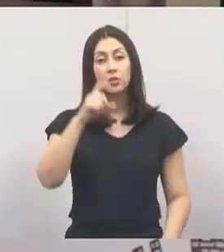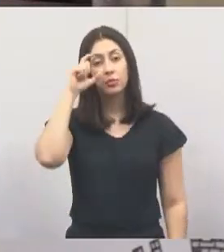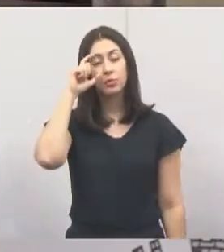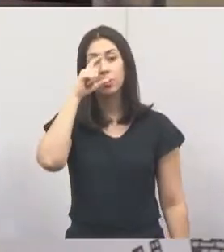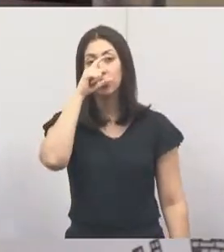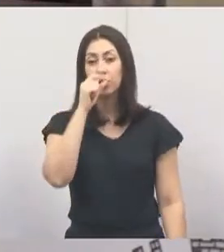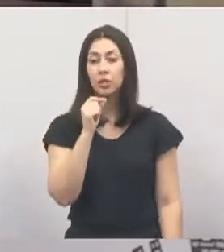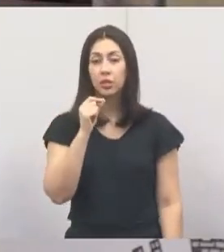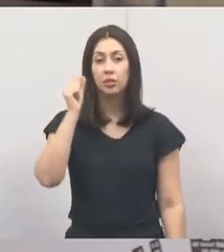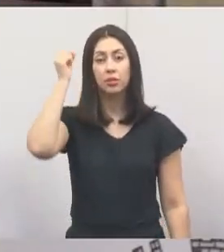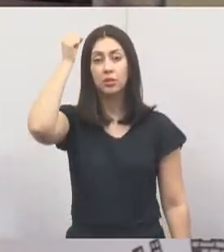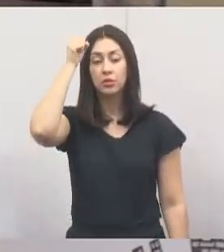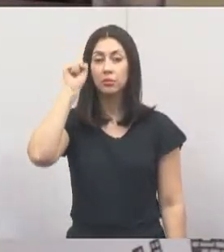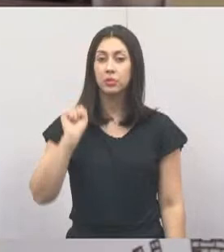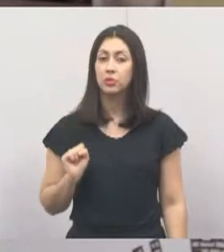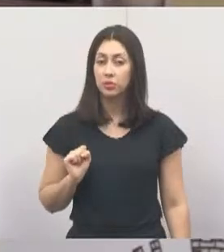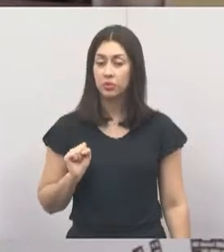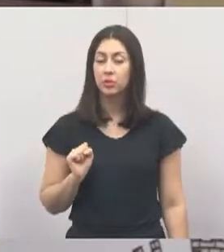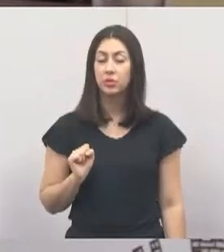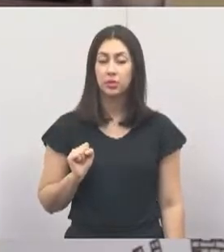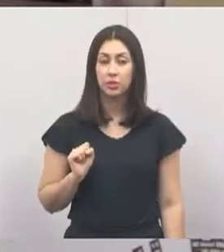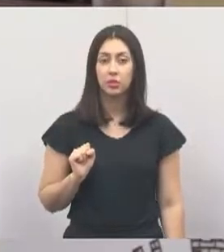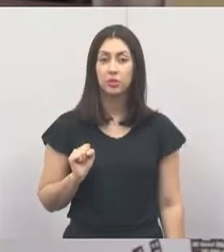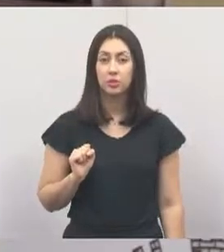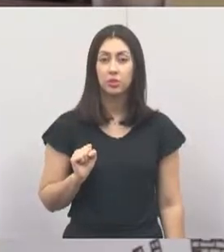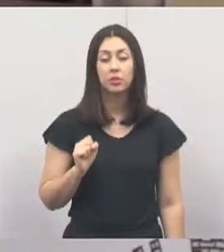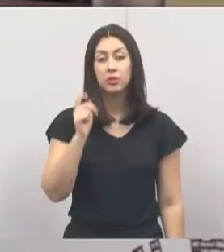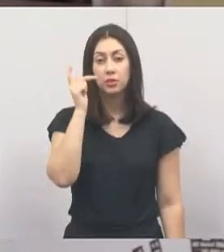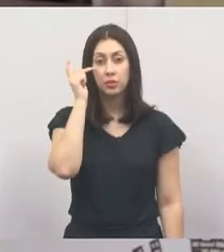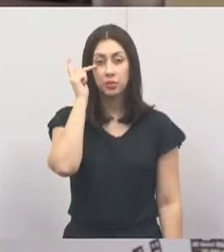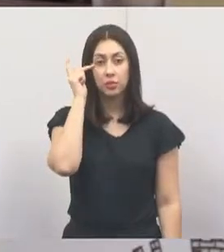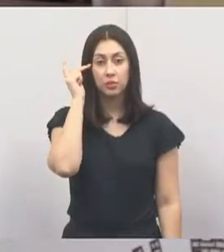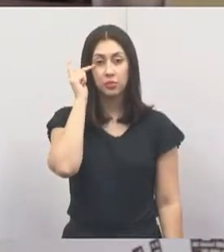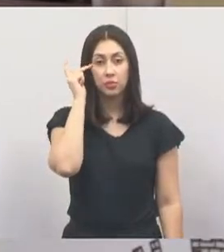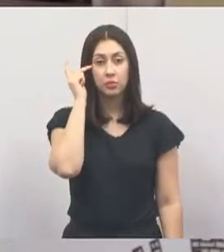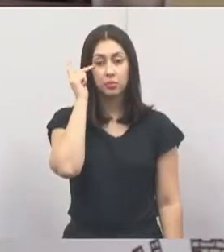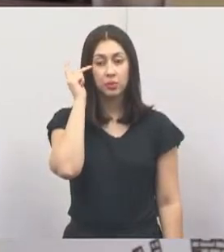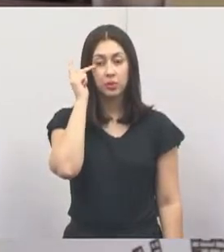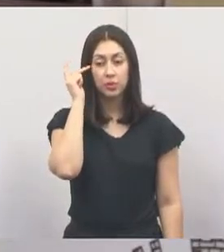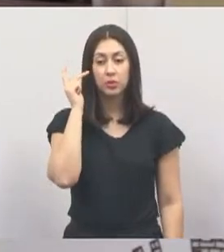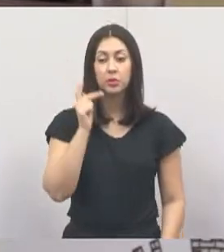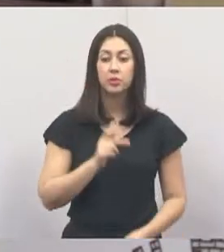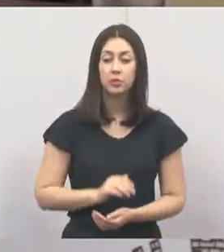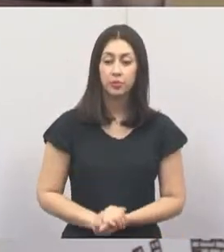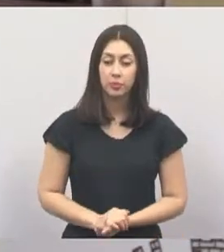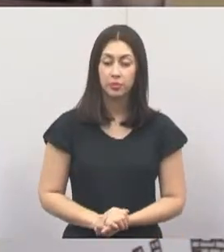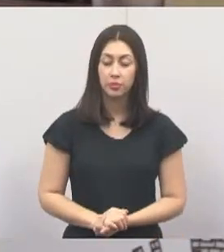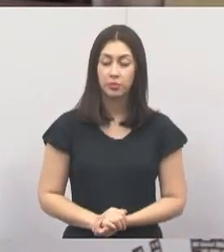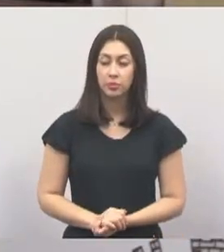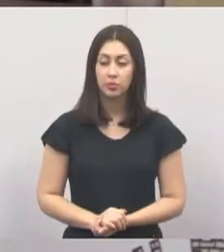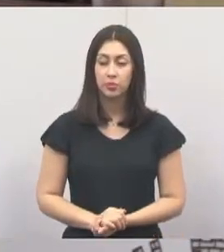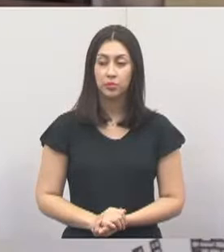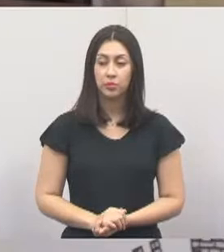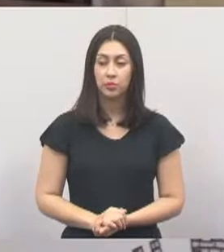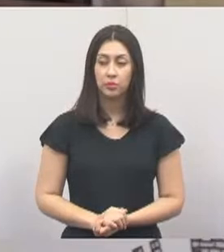Regina Gonçalves, Sônia Patas da Amizade, primeira secretária. Paulo Luiz dos Santos, Paulinho do Esporte, segundo